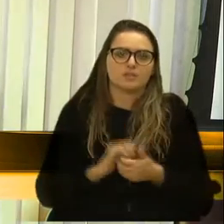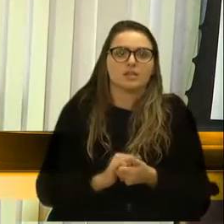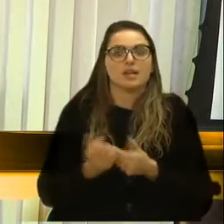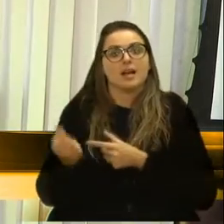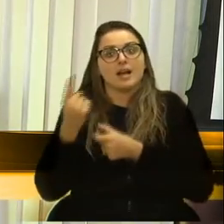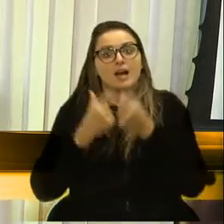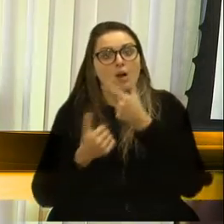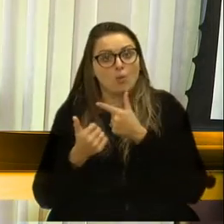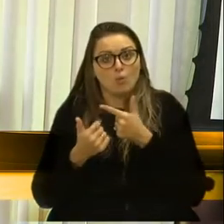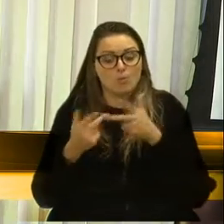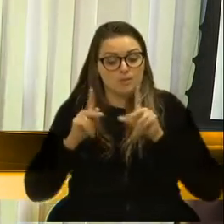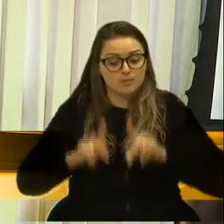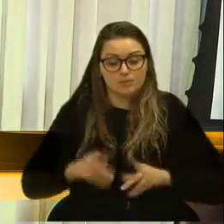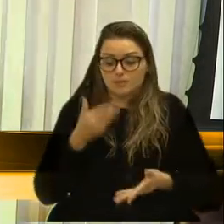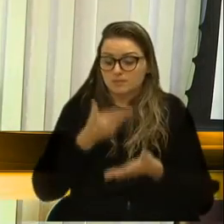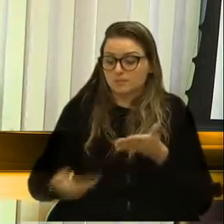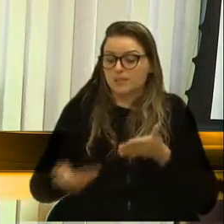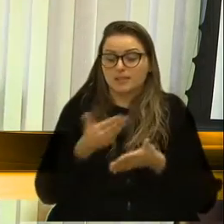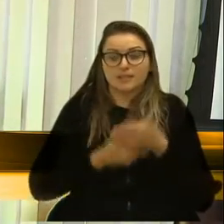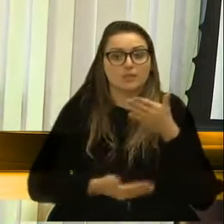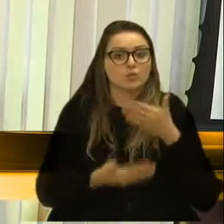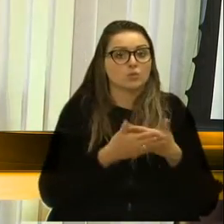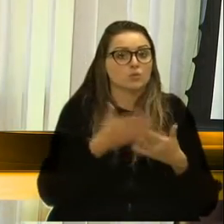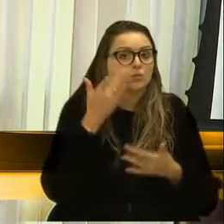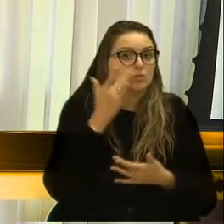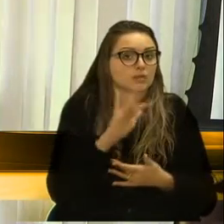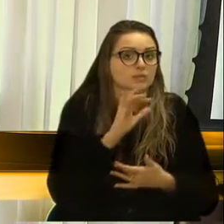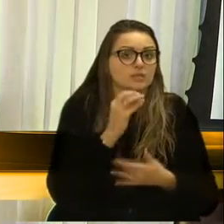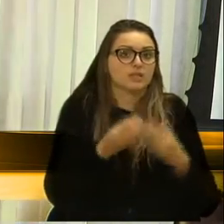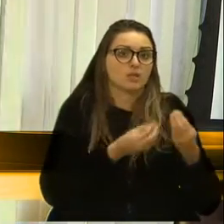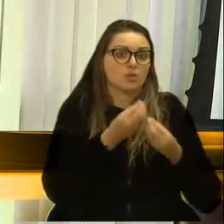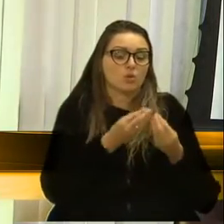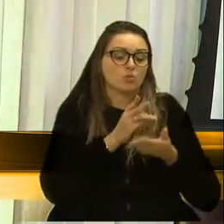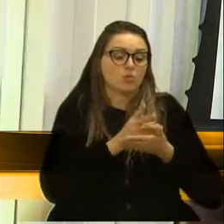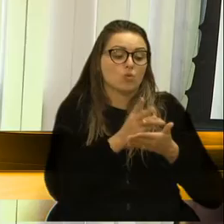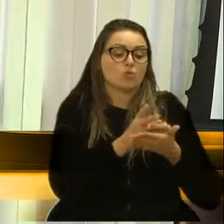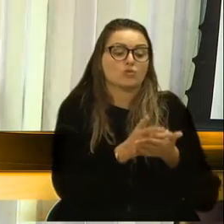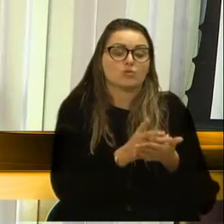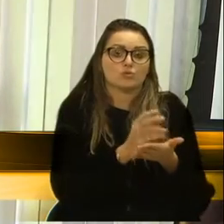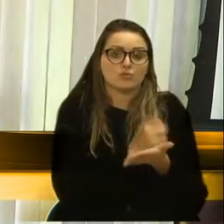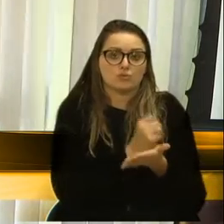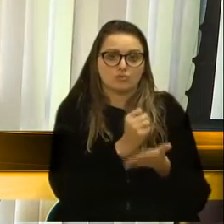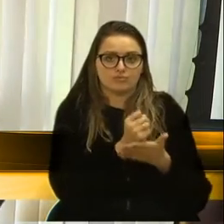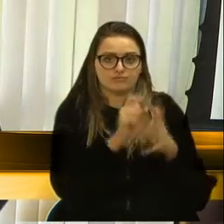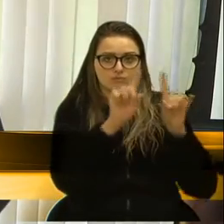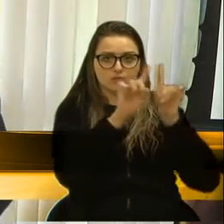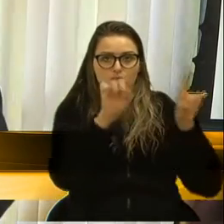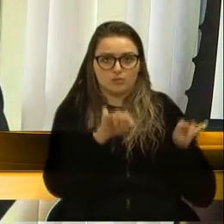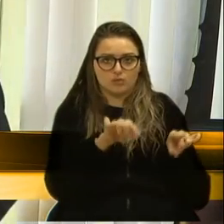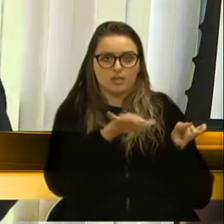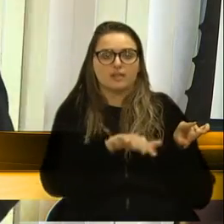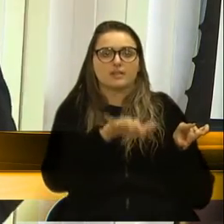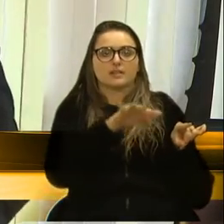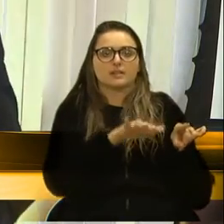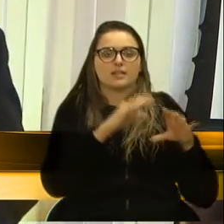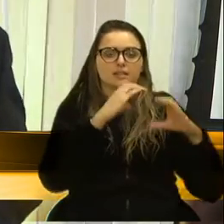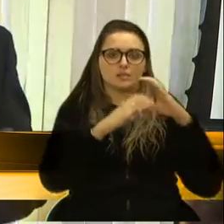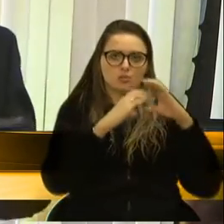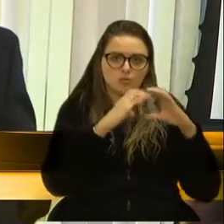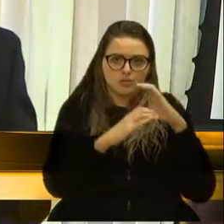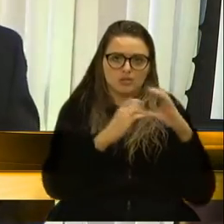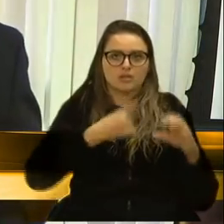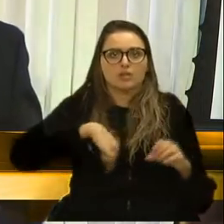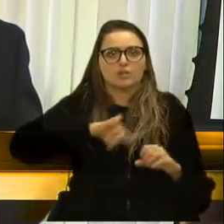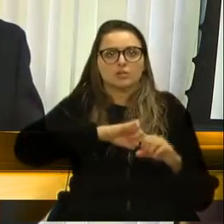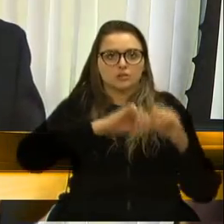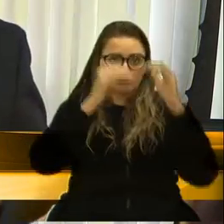veículos perderam tudo. E eu não sei como é que estão sobrevivendo e segurando seus funcionários jornalistas da área de comunicação. Então, nosso